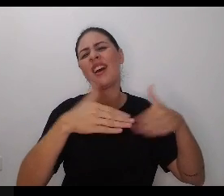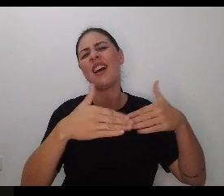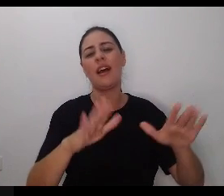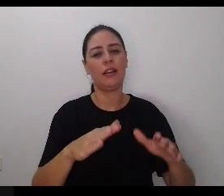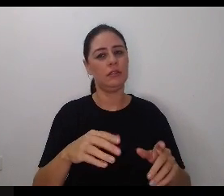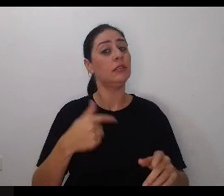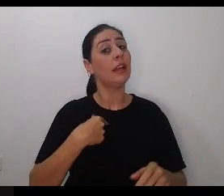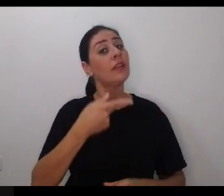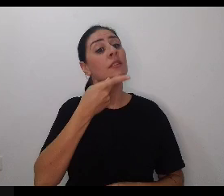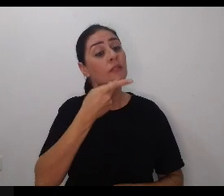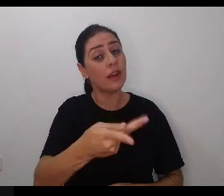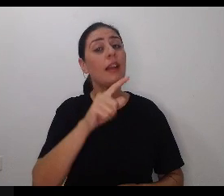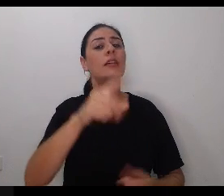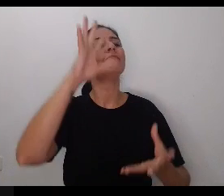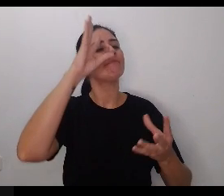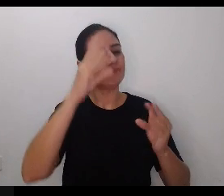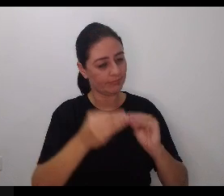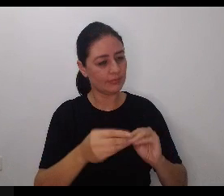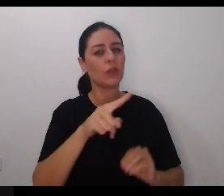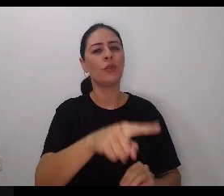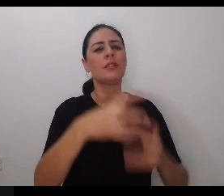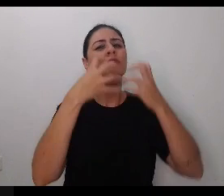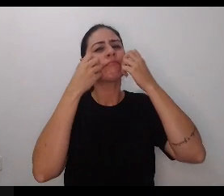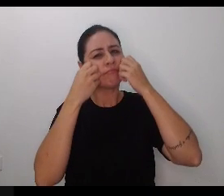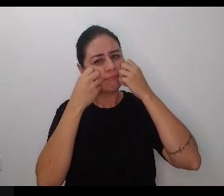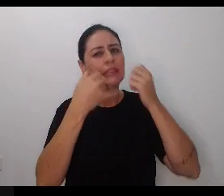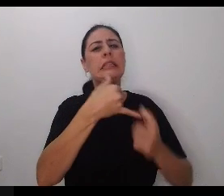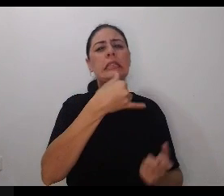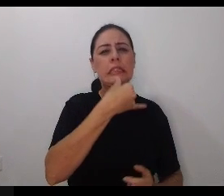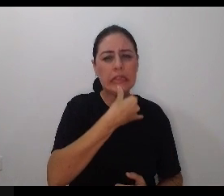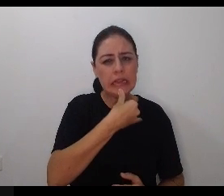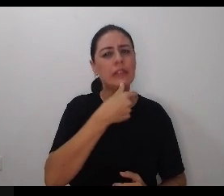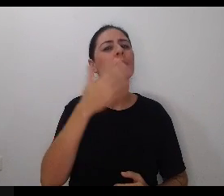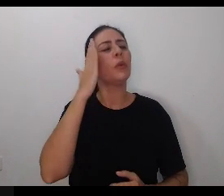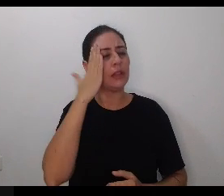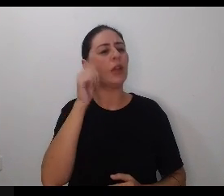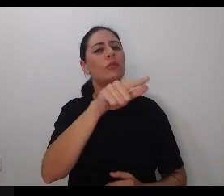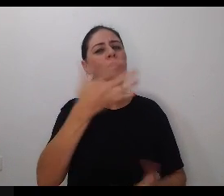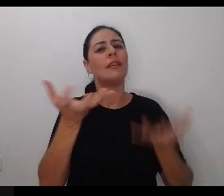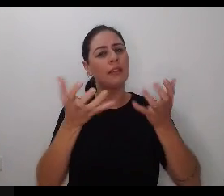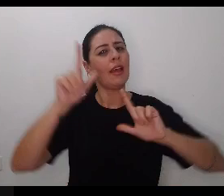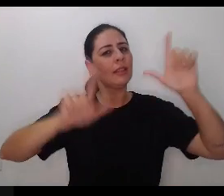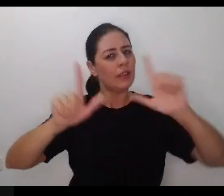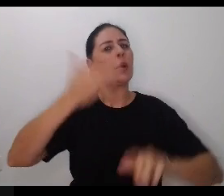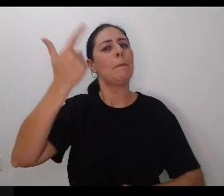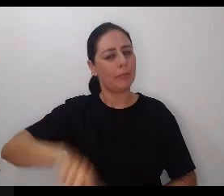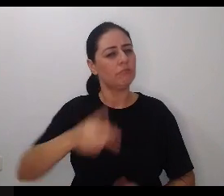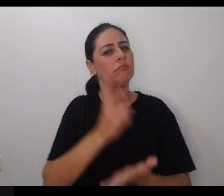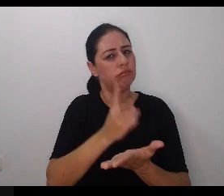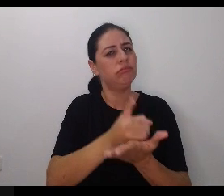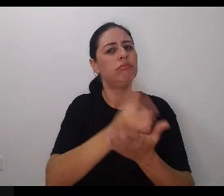tá esperneando. É dizer para ela, eu entendo que você está frustrado, eu entendo que você está triste, eu entendo que você gostaria de continuar